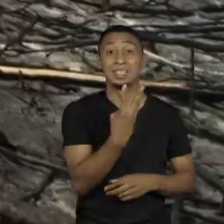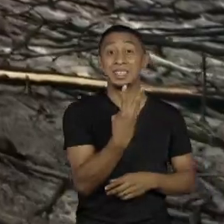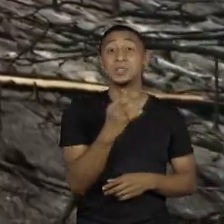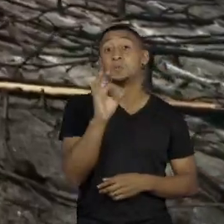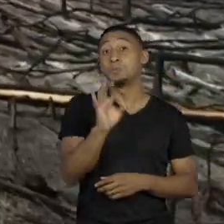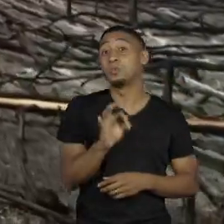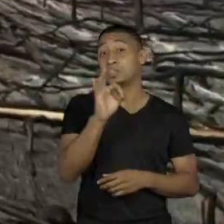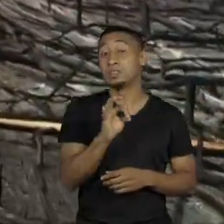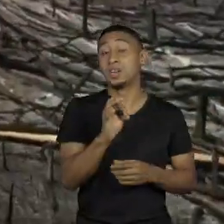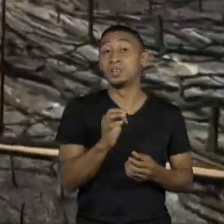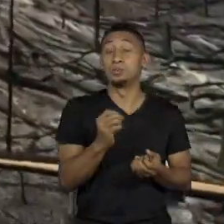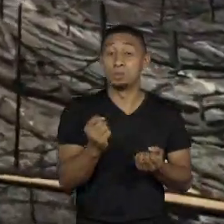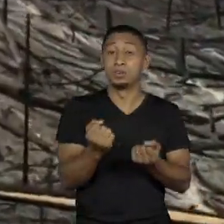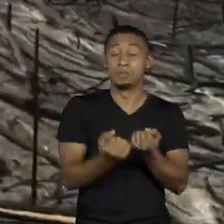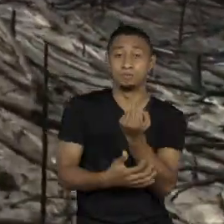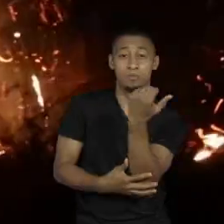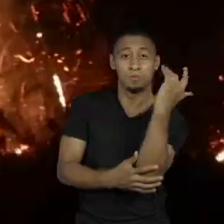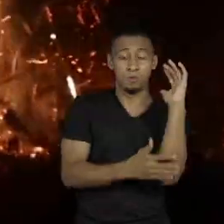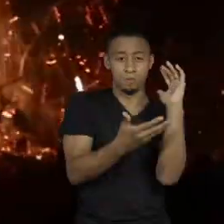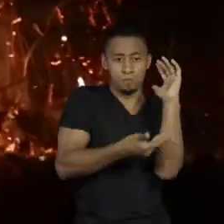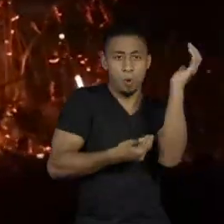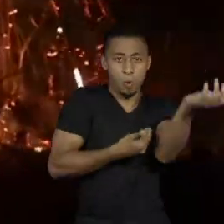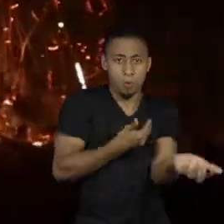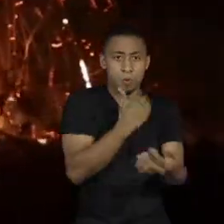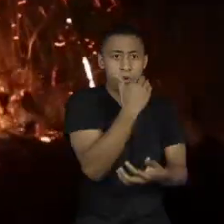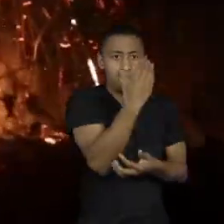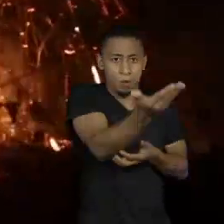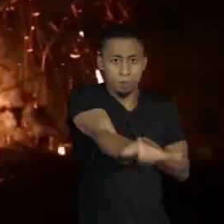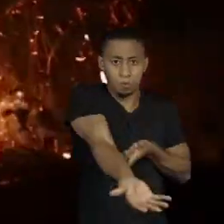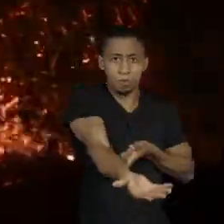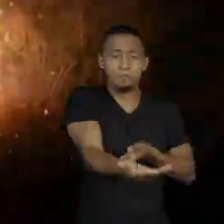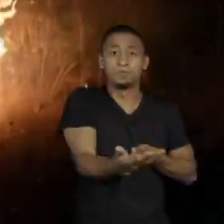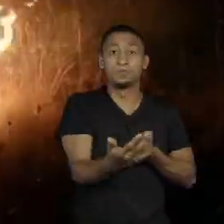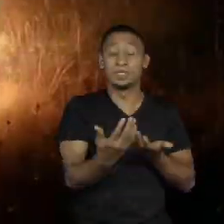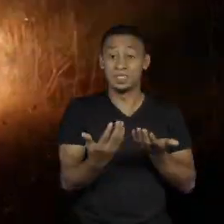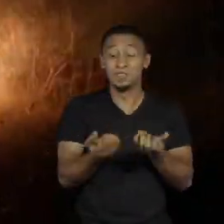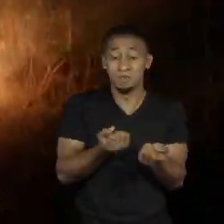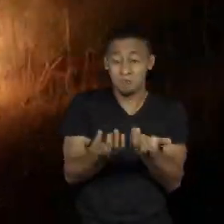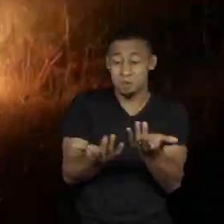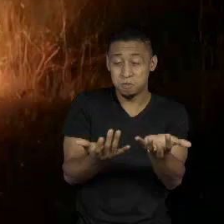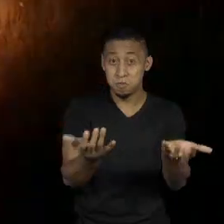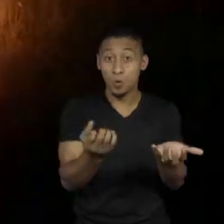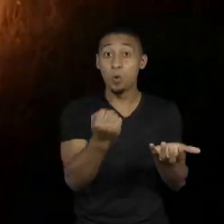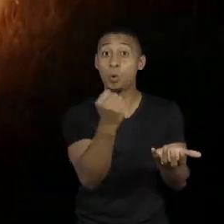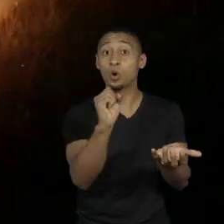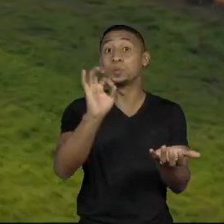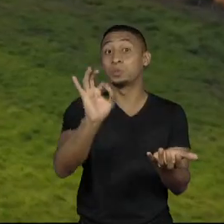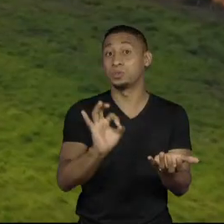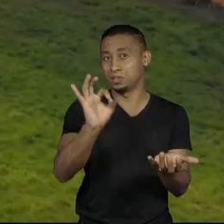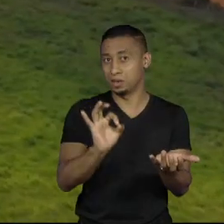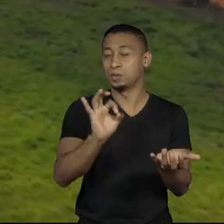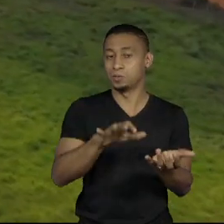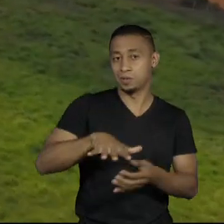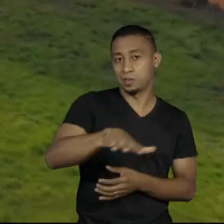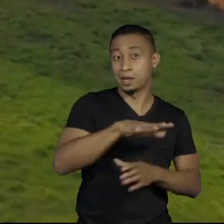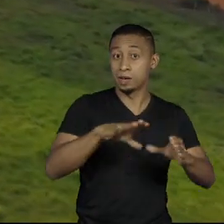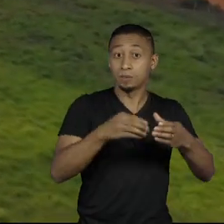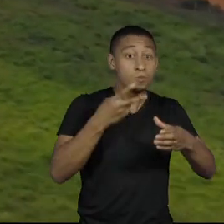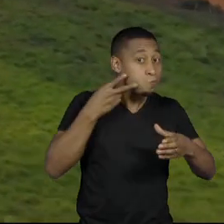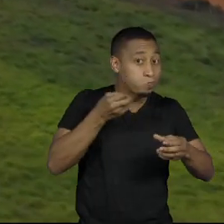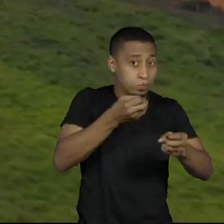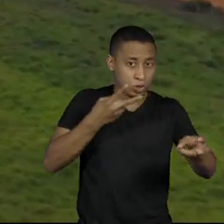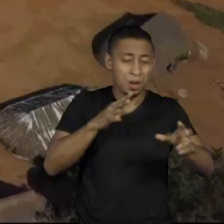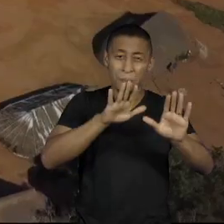do desmatamento na floresta e os focos de queimadas somam 8% do total. Por outro lado,